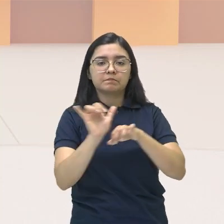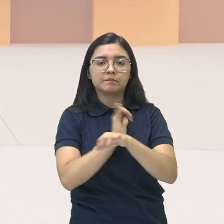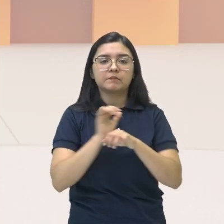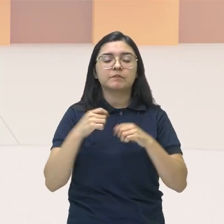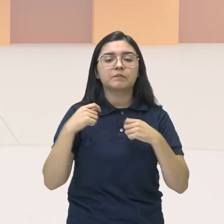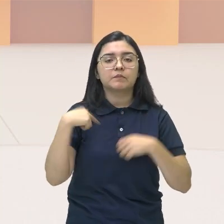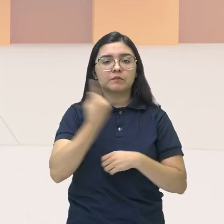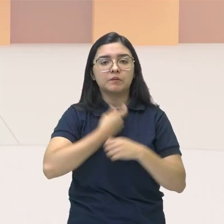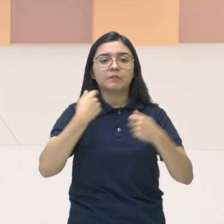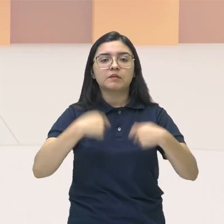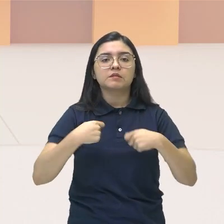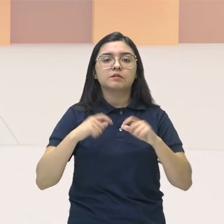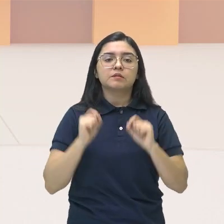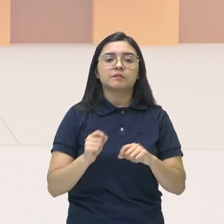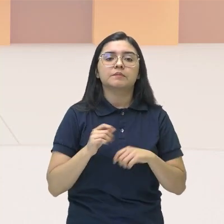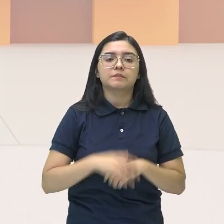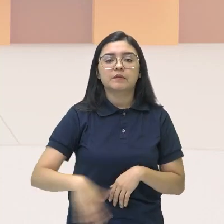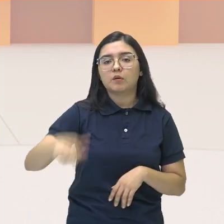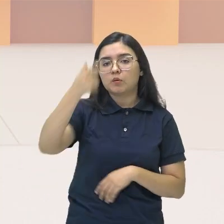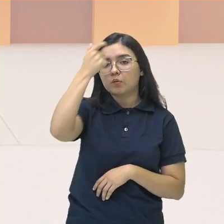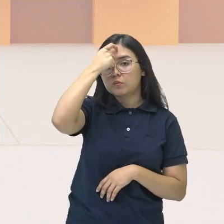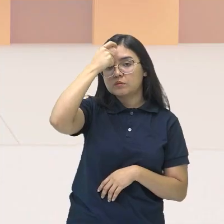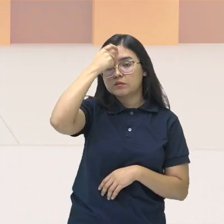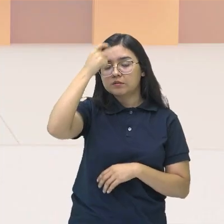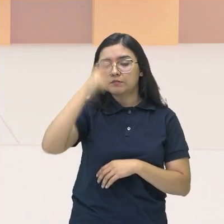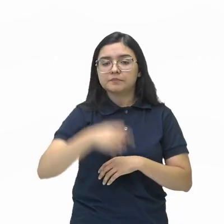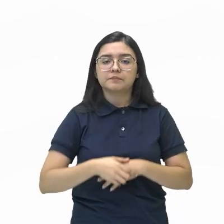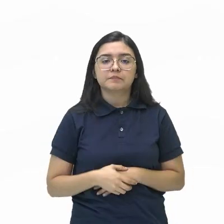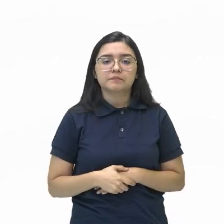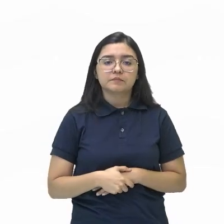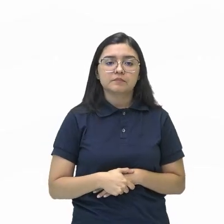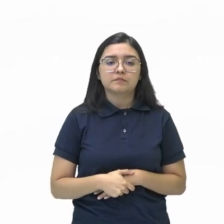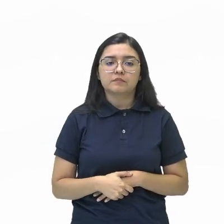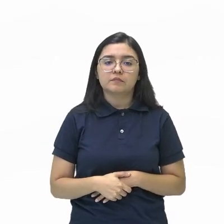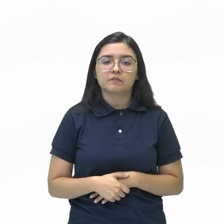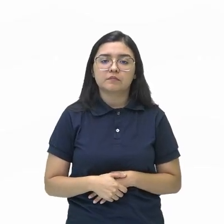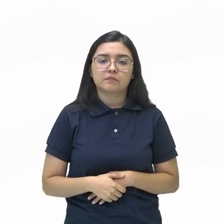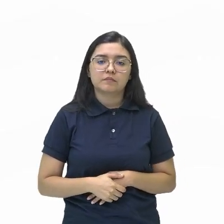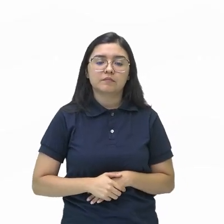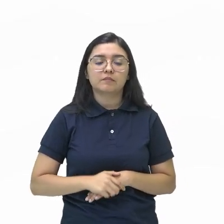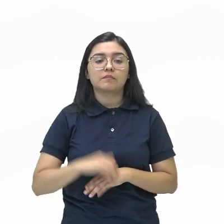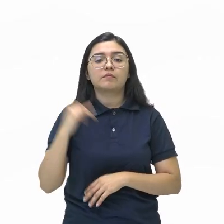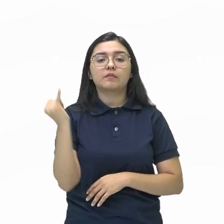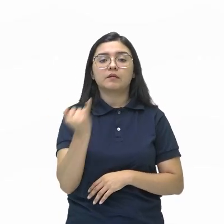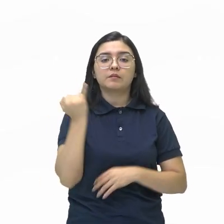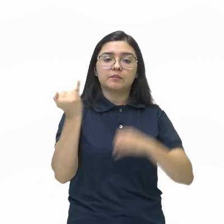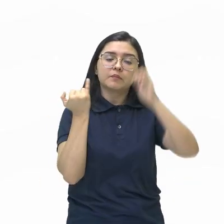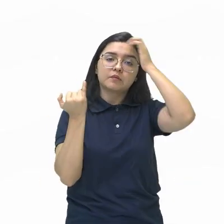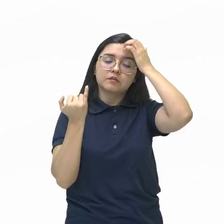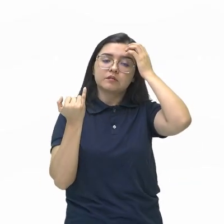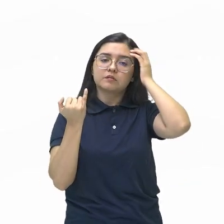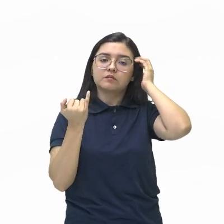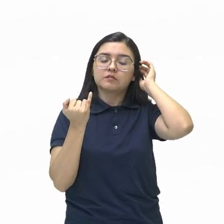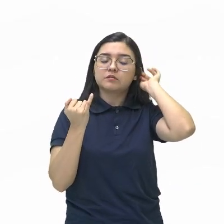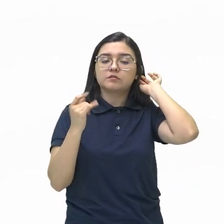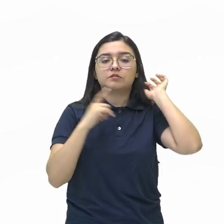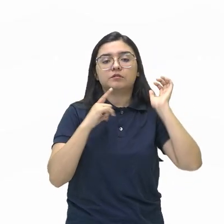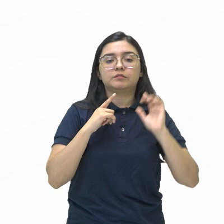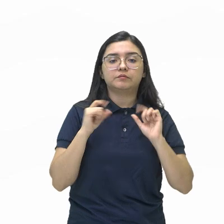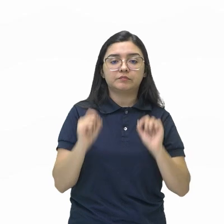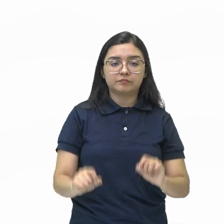gente precisa ter o quê? A consciência, né, da importância de ter uma